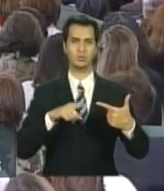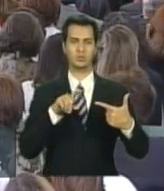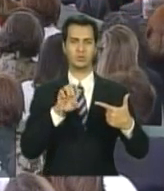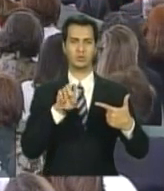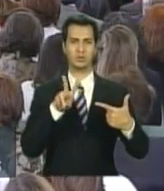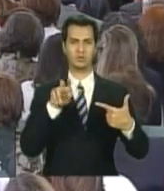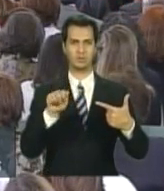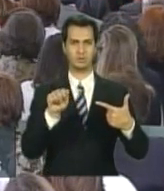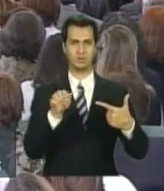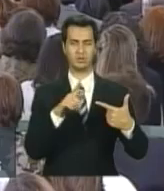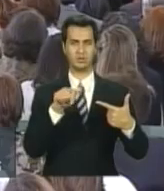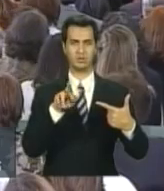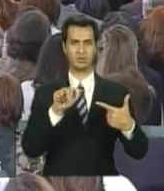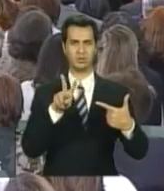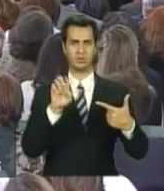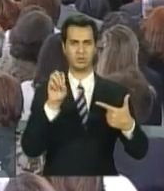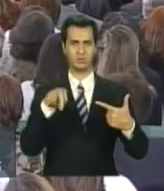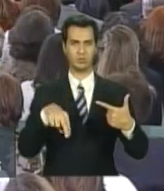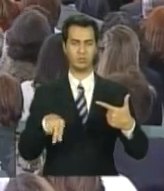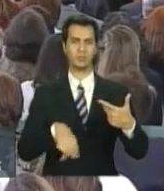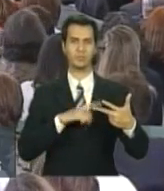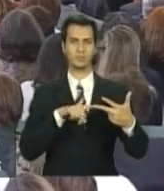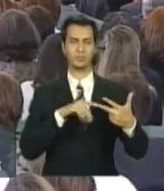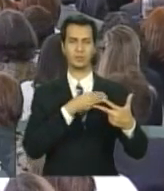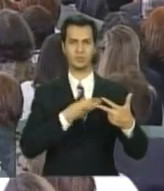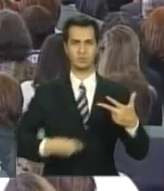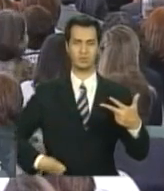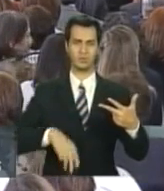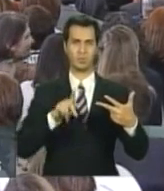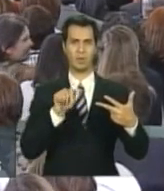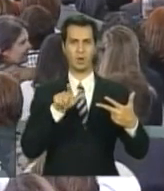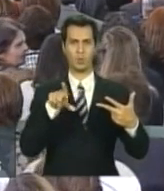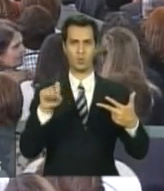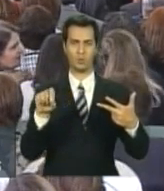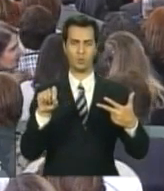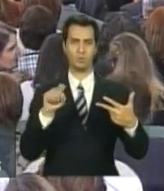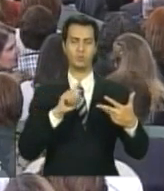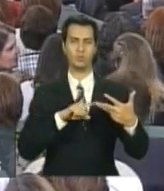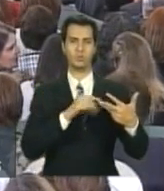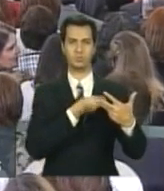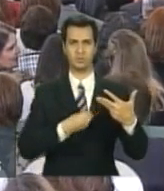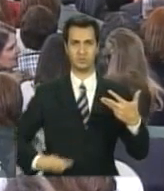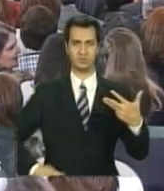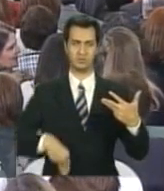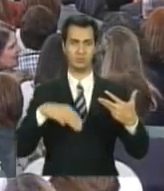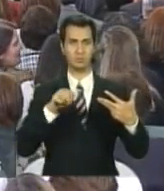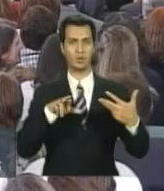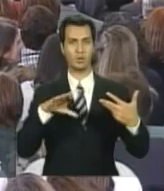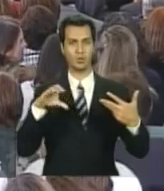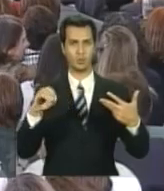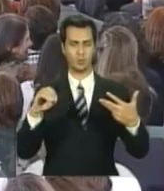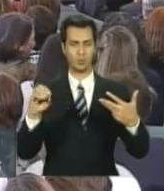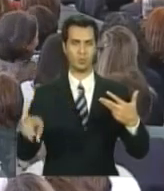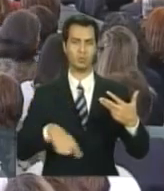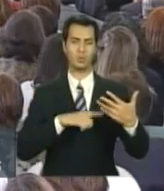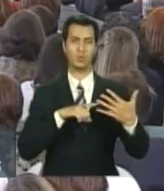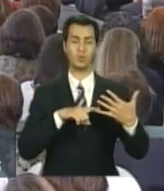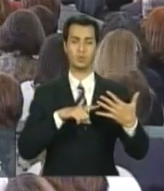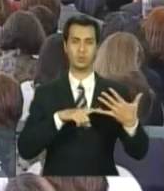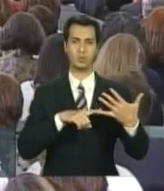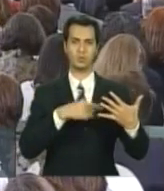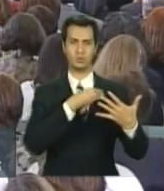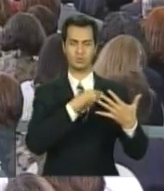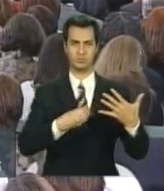Planejamento, Eva Chiavon, Paulo Bernardo, das Comunicações, Marco Antônio Raup, da Ciência,